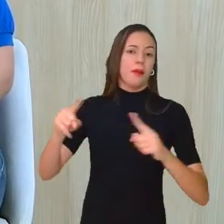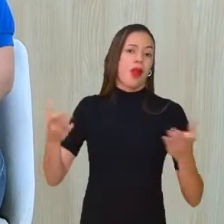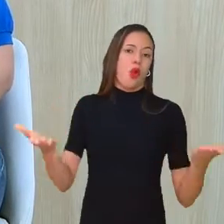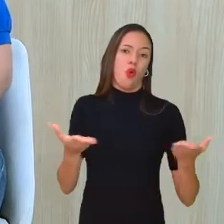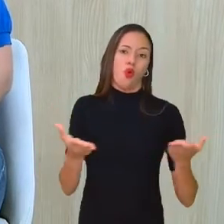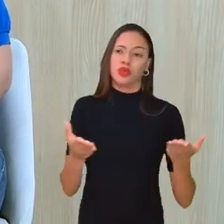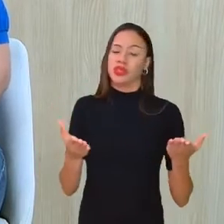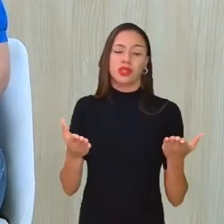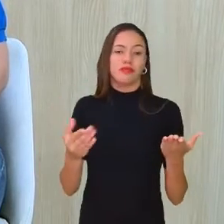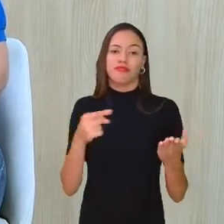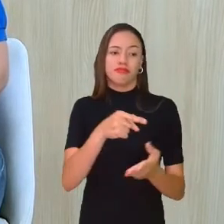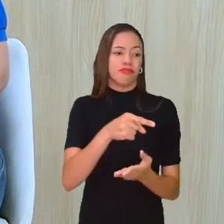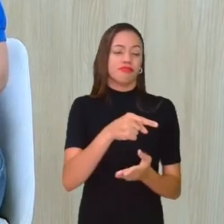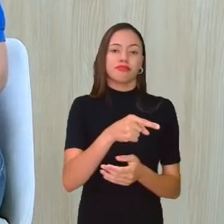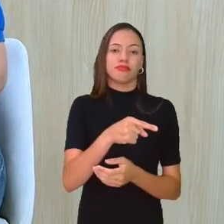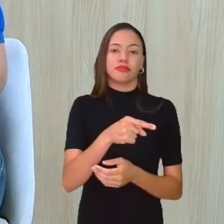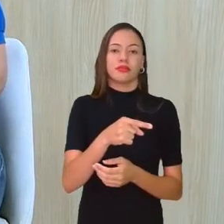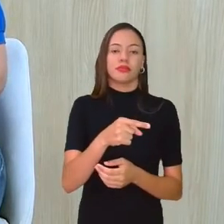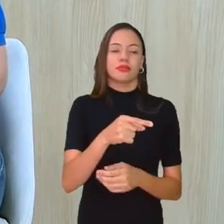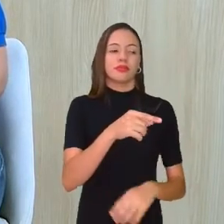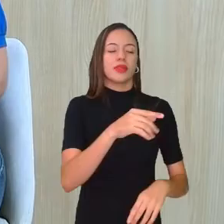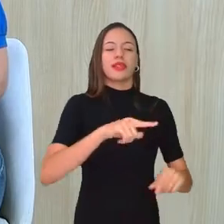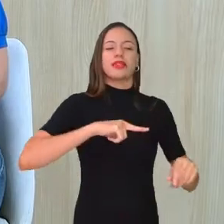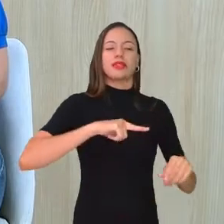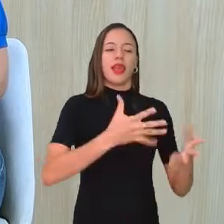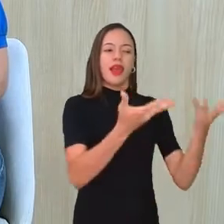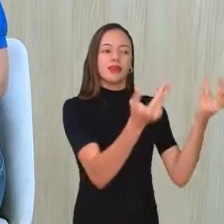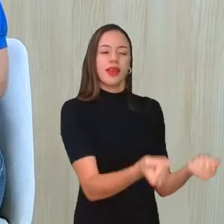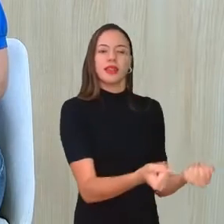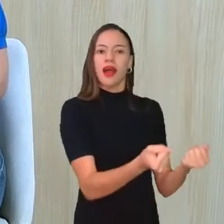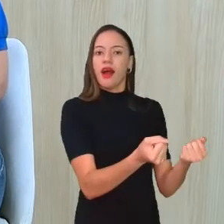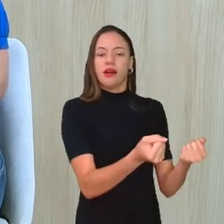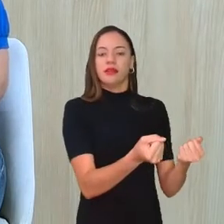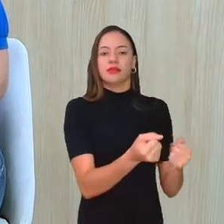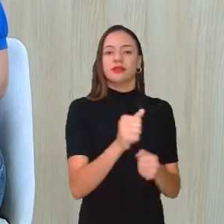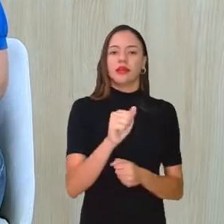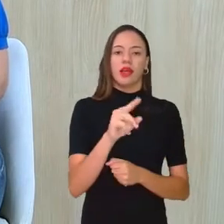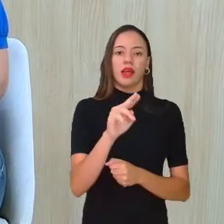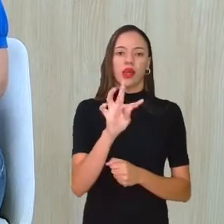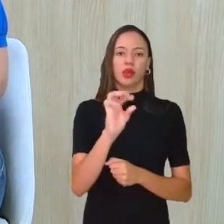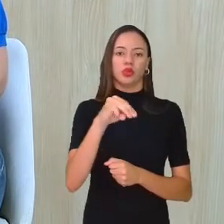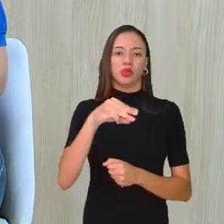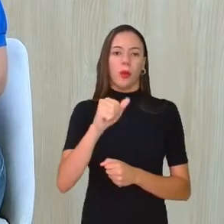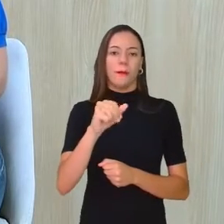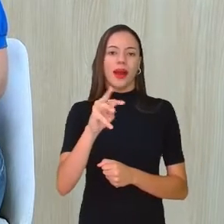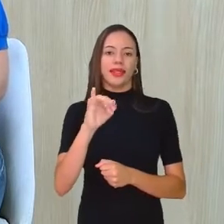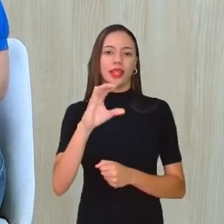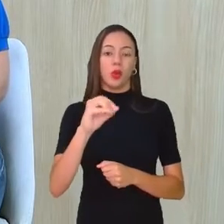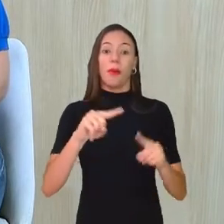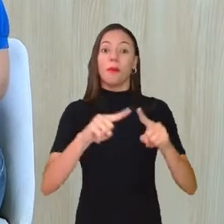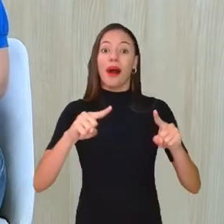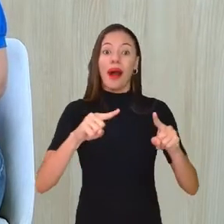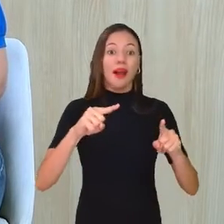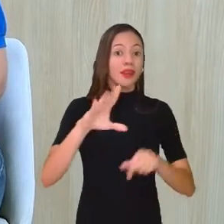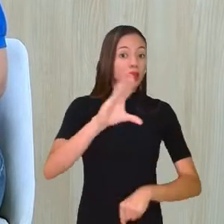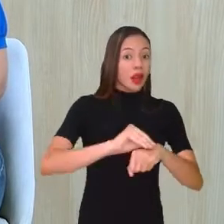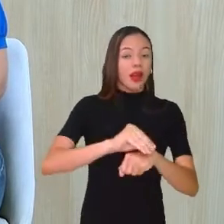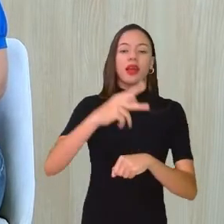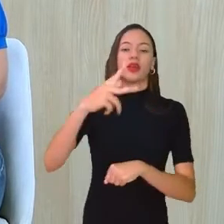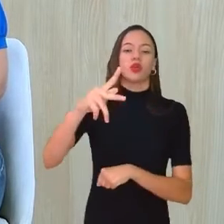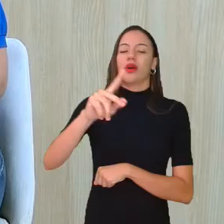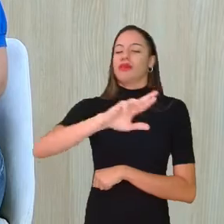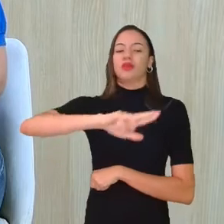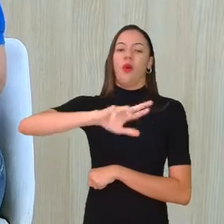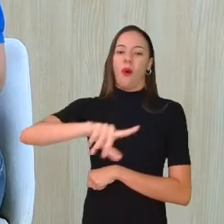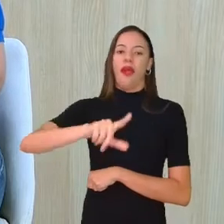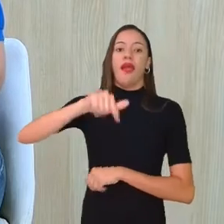Aceita automaticamente, mas ali tinha dizendo que aquela foto não é sua, aquela foto pertence ao Instagram, certo? Então,